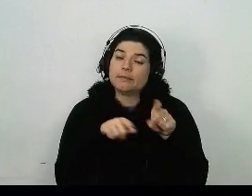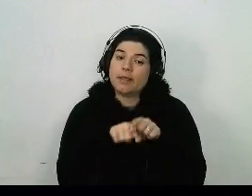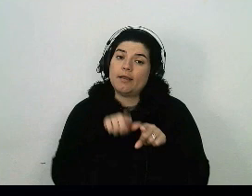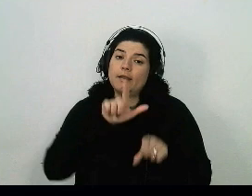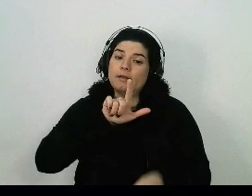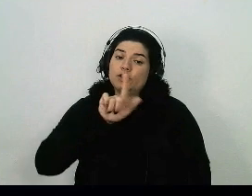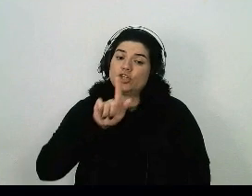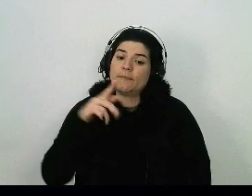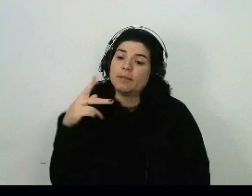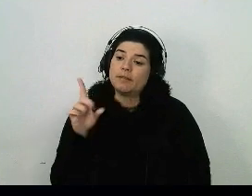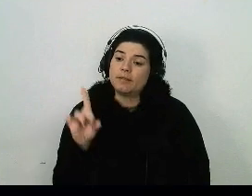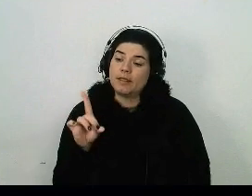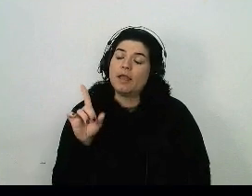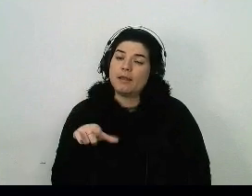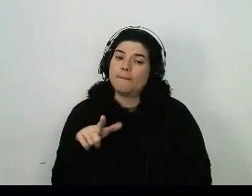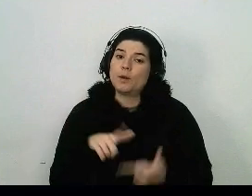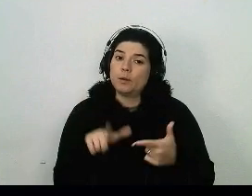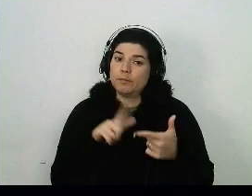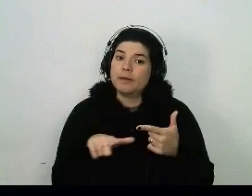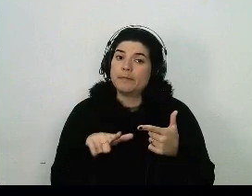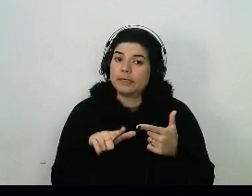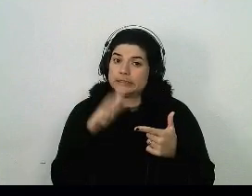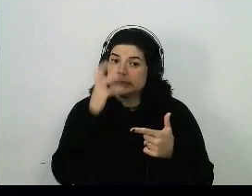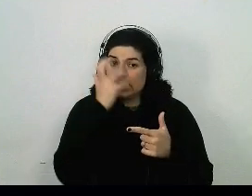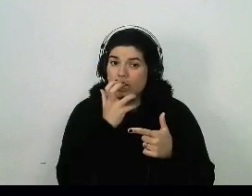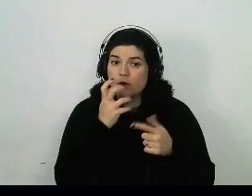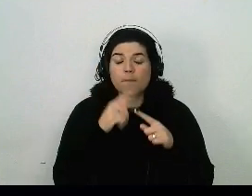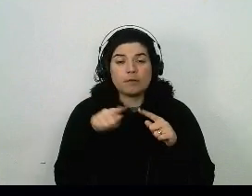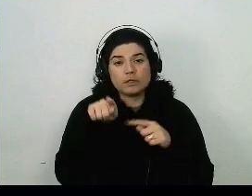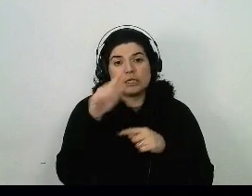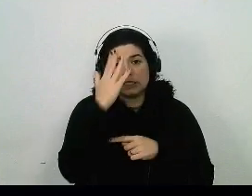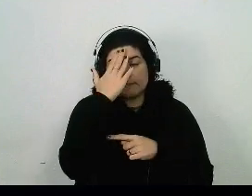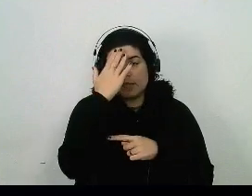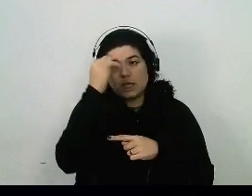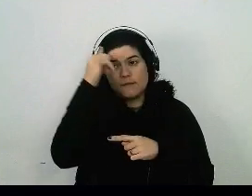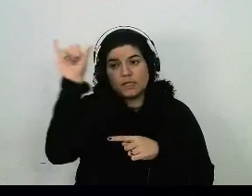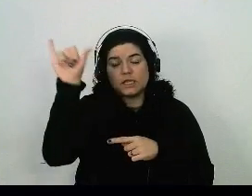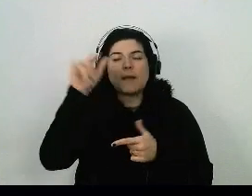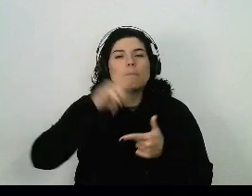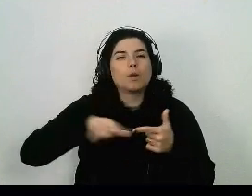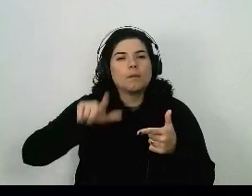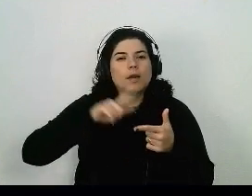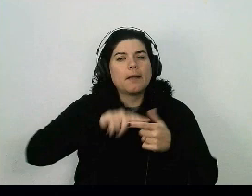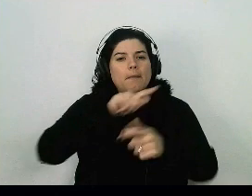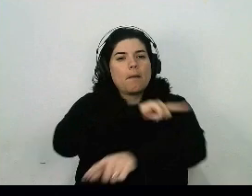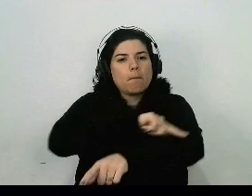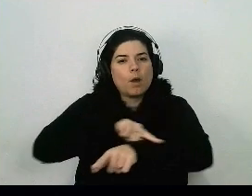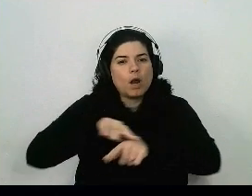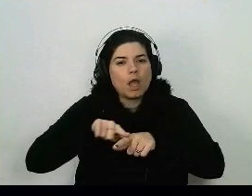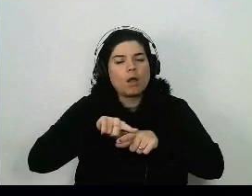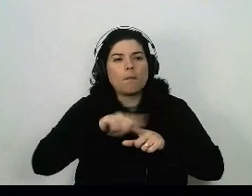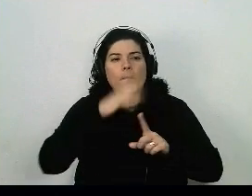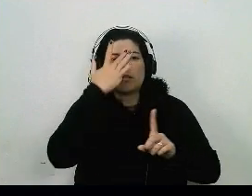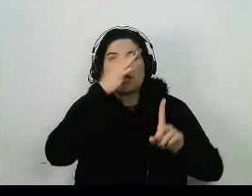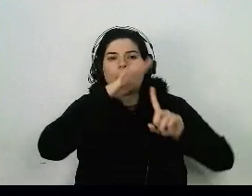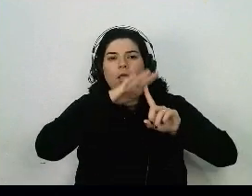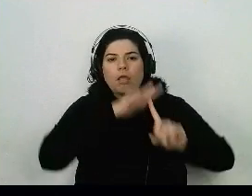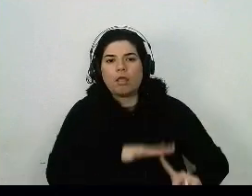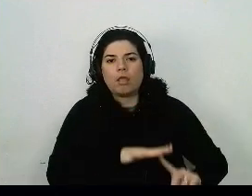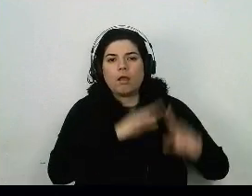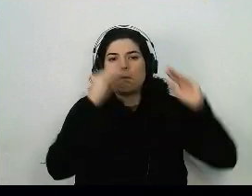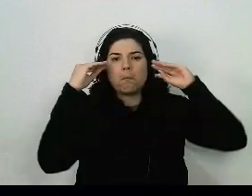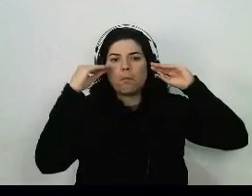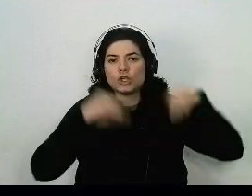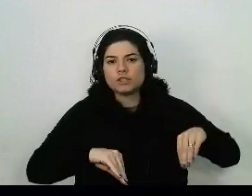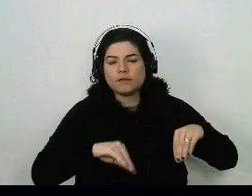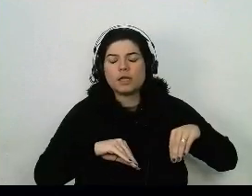um problema por si só mas para você evitar problemas de moral de você desse motivar as pessoas trate